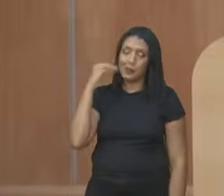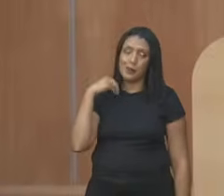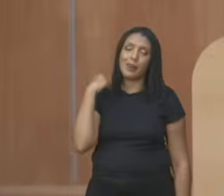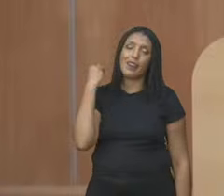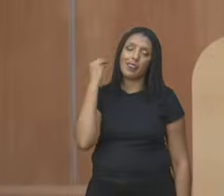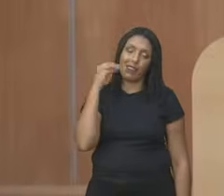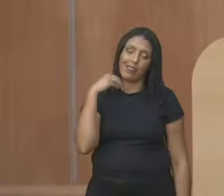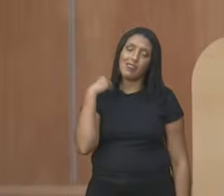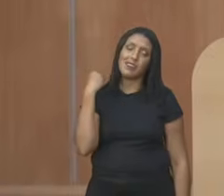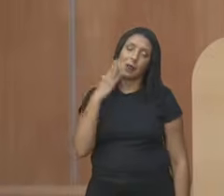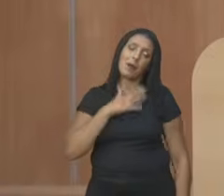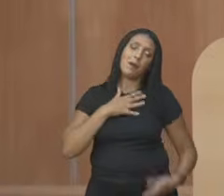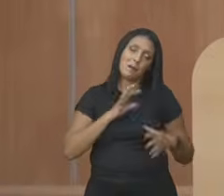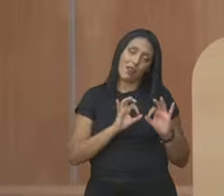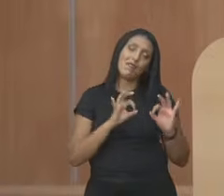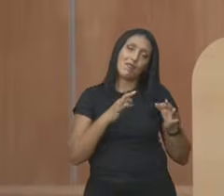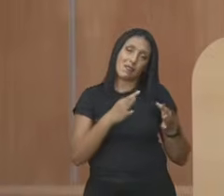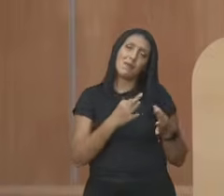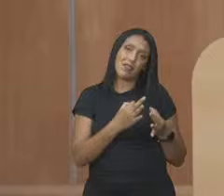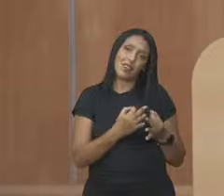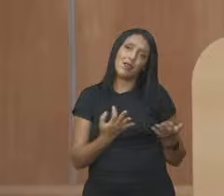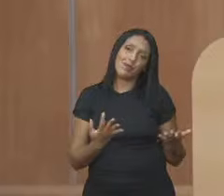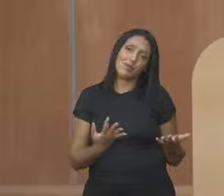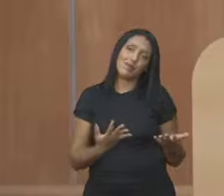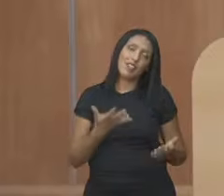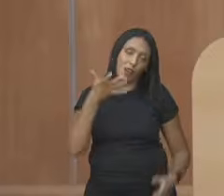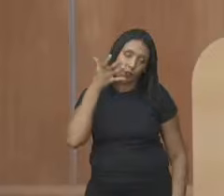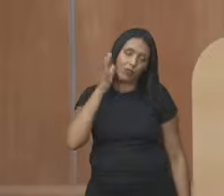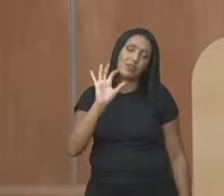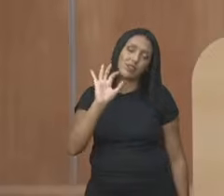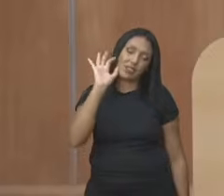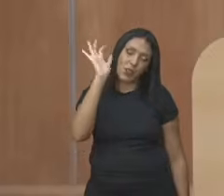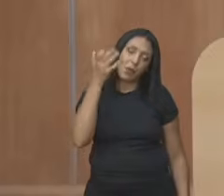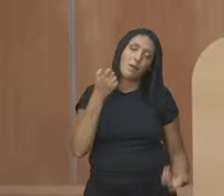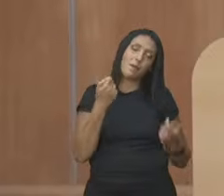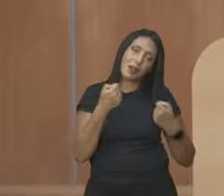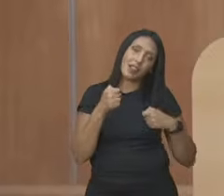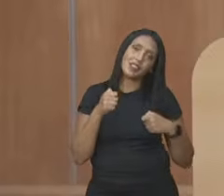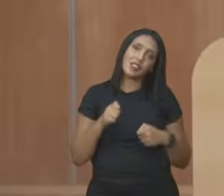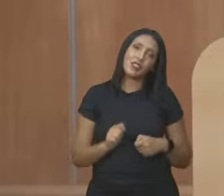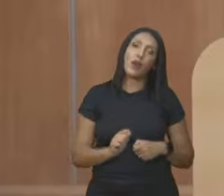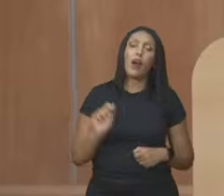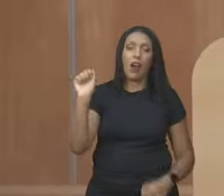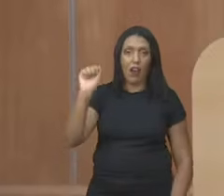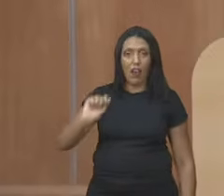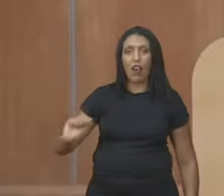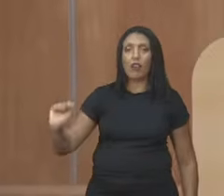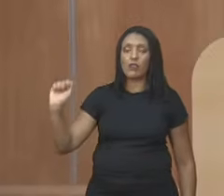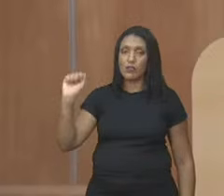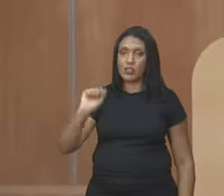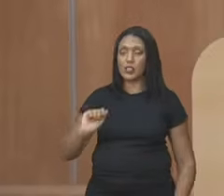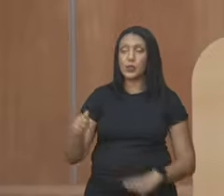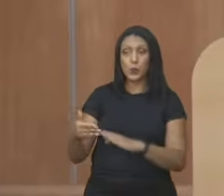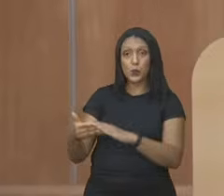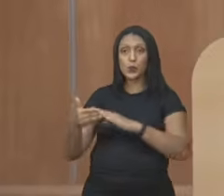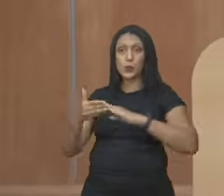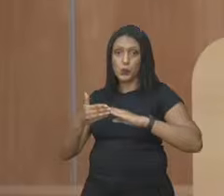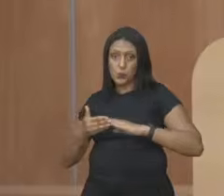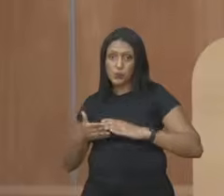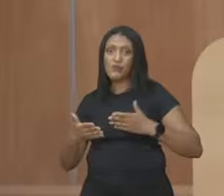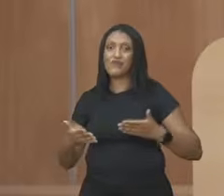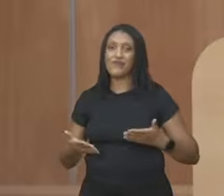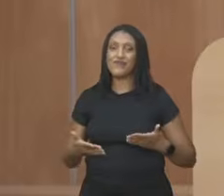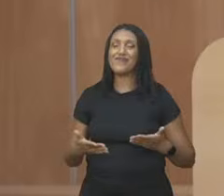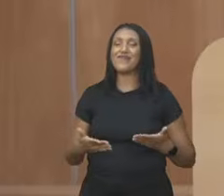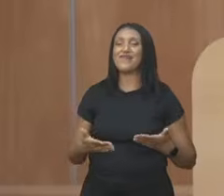tive esse projeto inspirado na Olga e no diácono Carlos, que é meu amigo, para que nós pudéssemos levar a palavra e levar